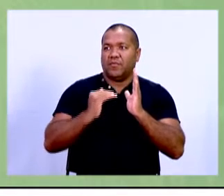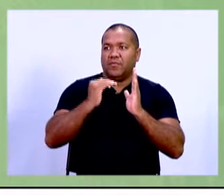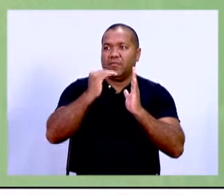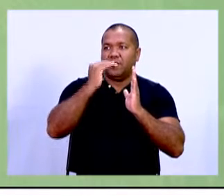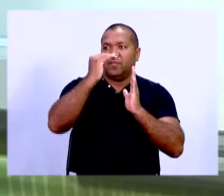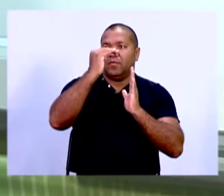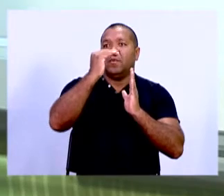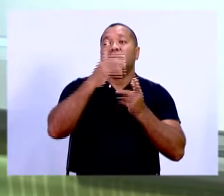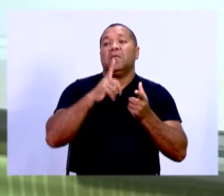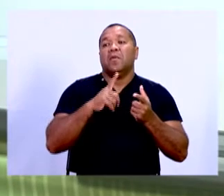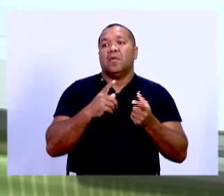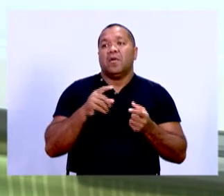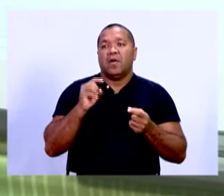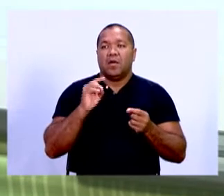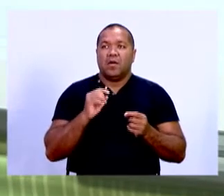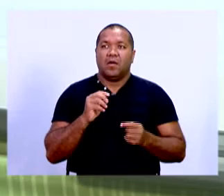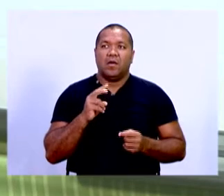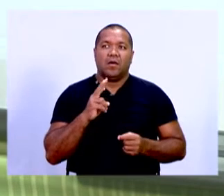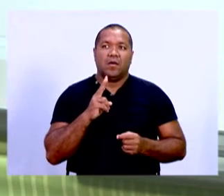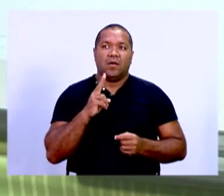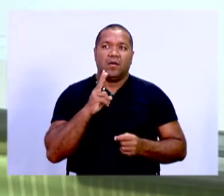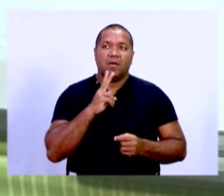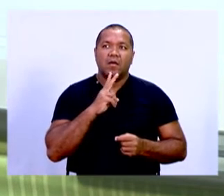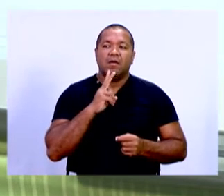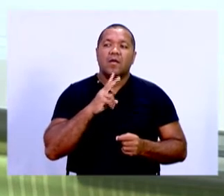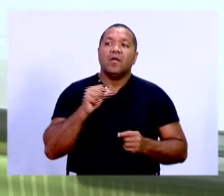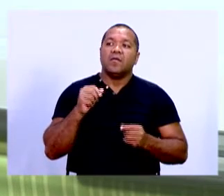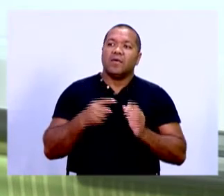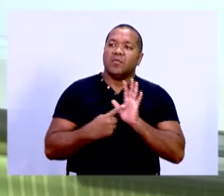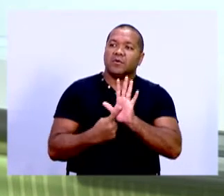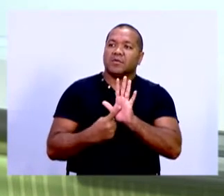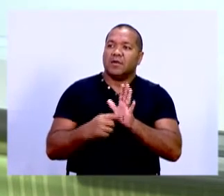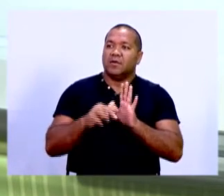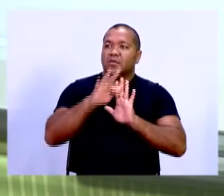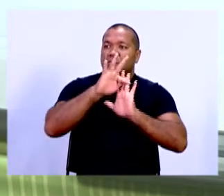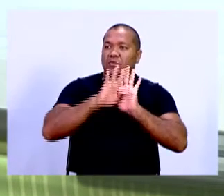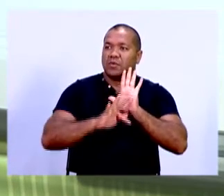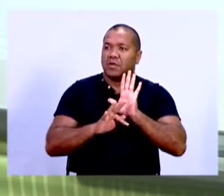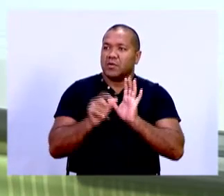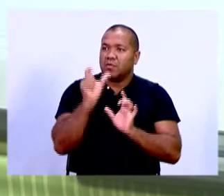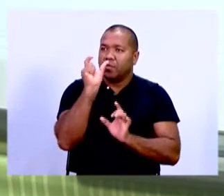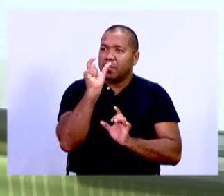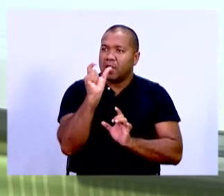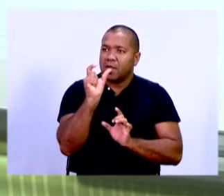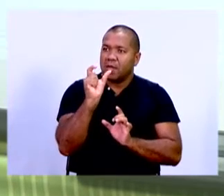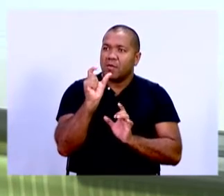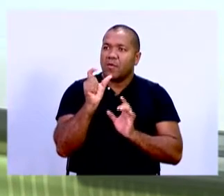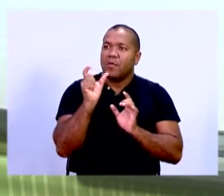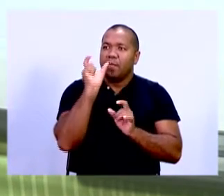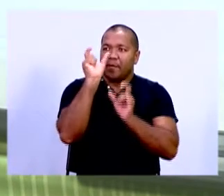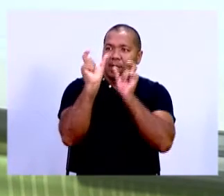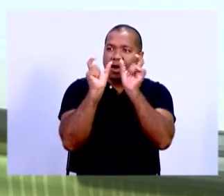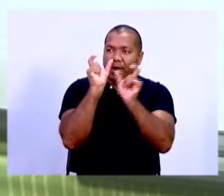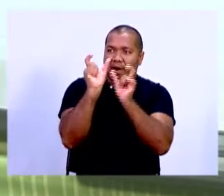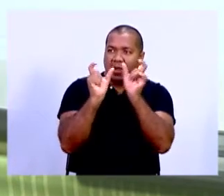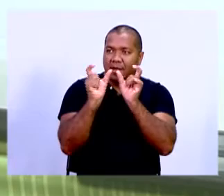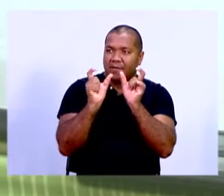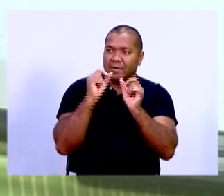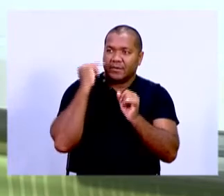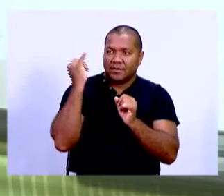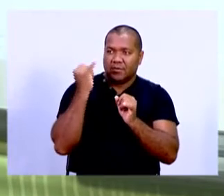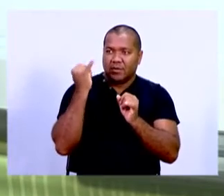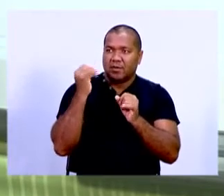O Elevator Statement, ele vai trazer um pequeno texto com palavras-chave que vai ter dentro do meu sistema